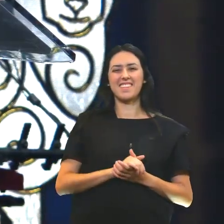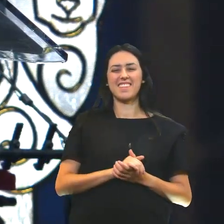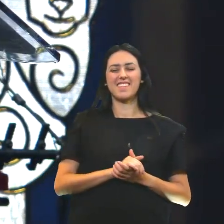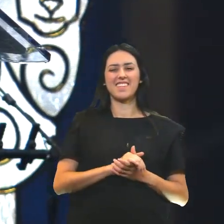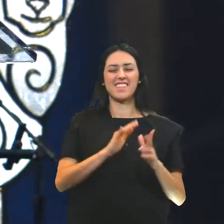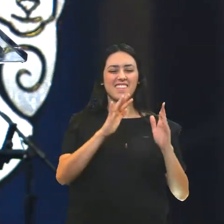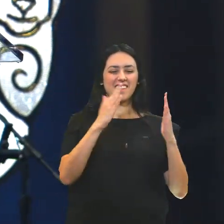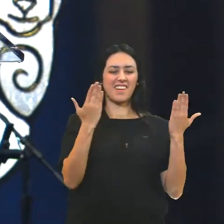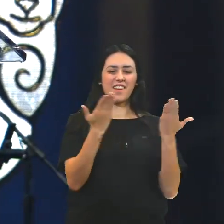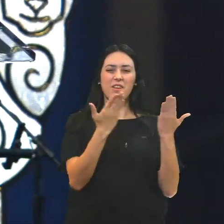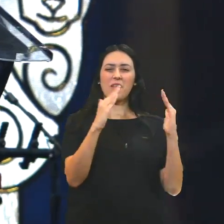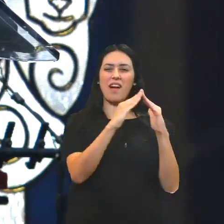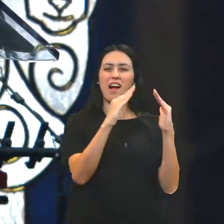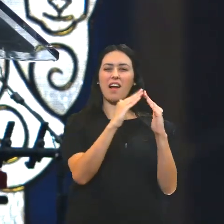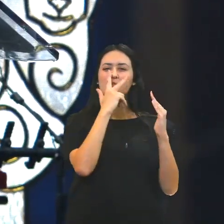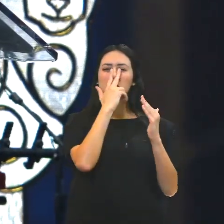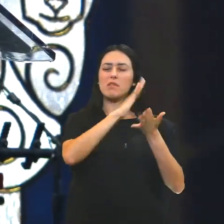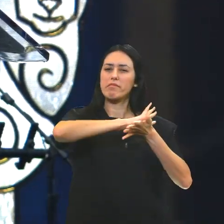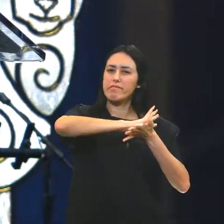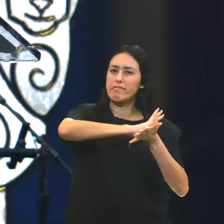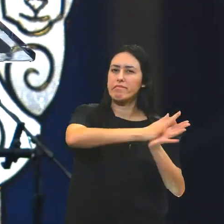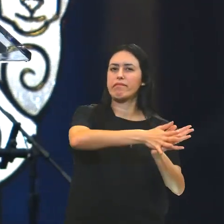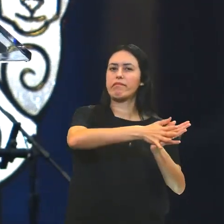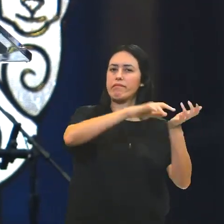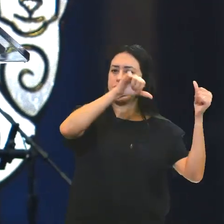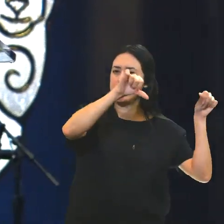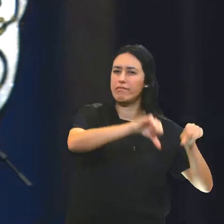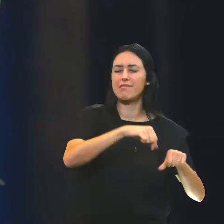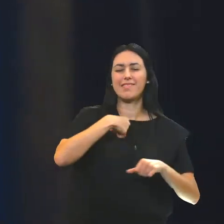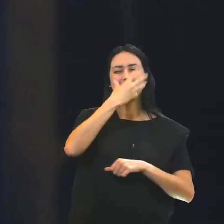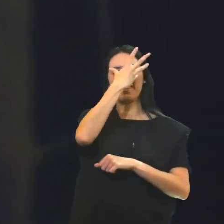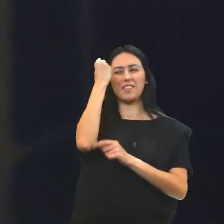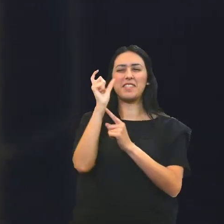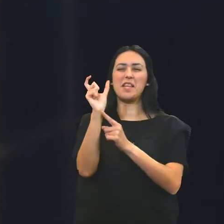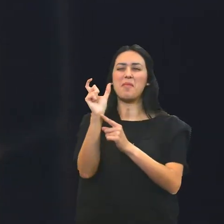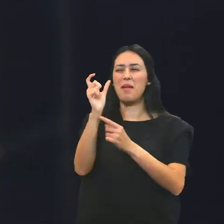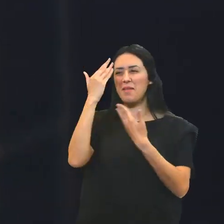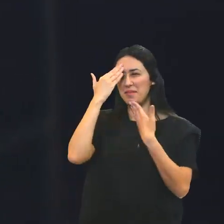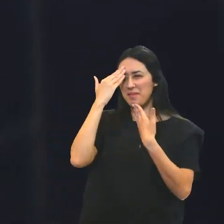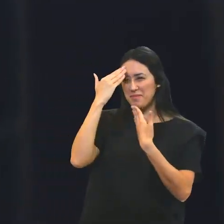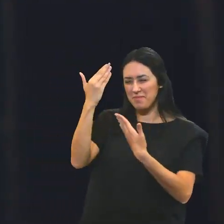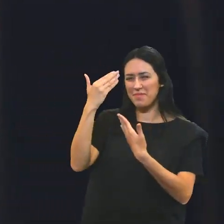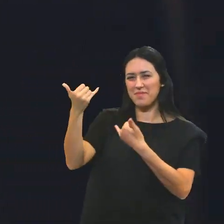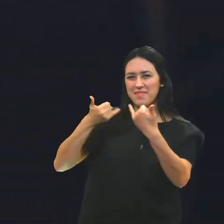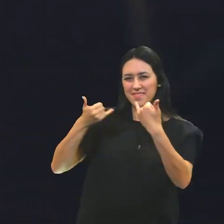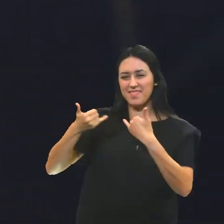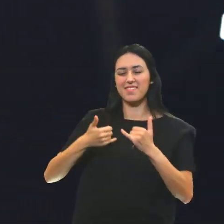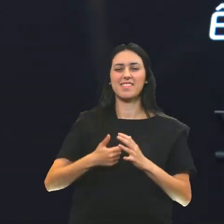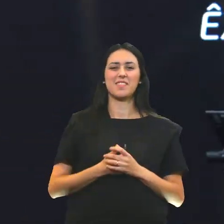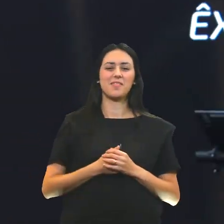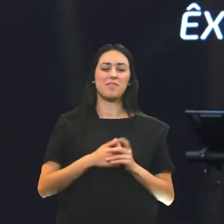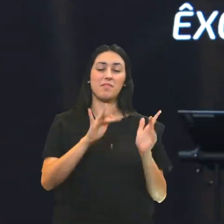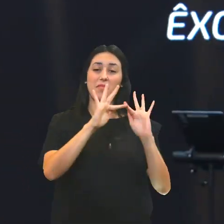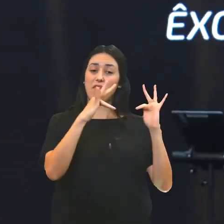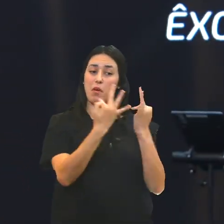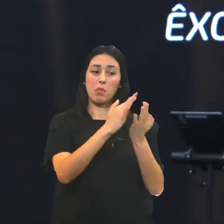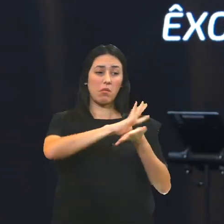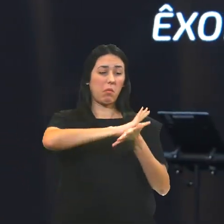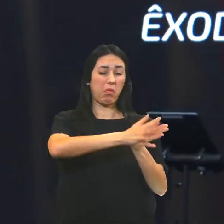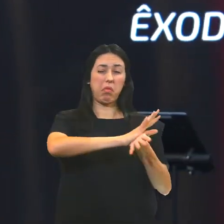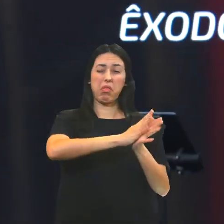Estiçalhado pelo inimigo. Agora esqueci aqui, né? Tá bom, obrigado, né? Está sendo arrebentado pelo